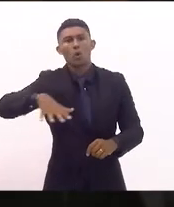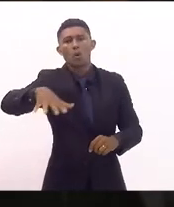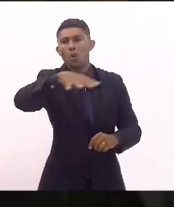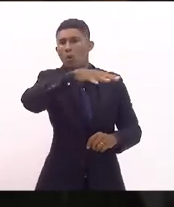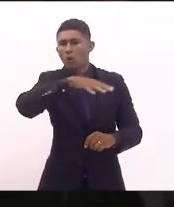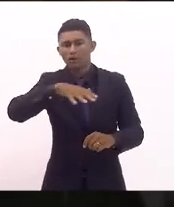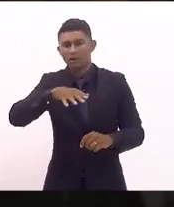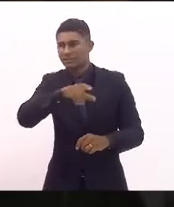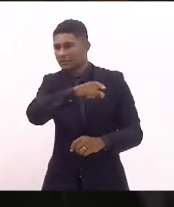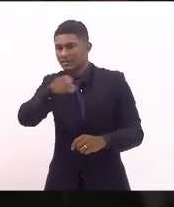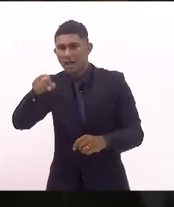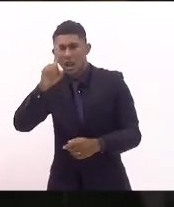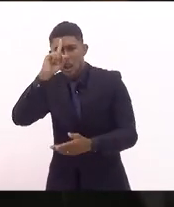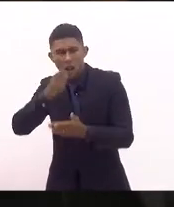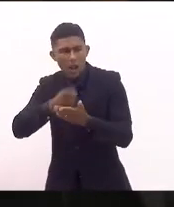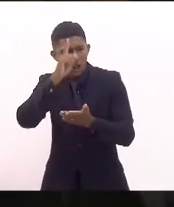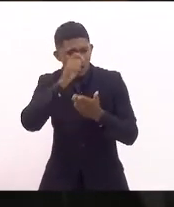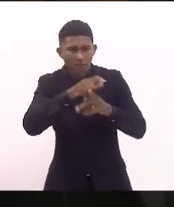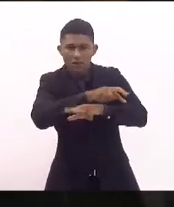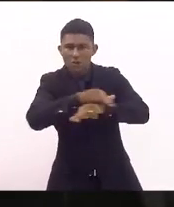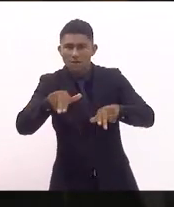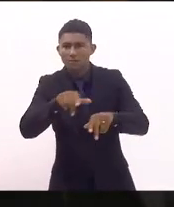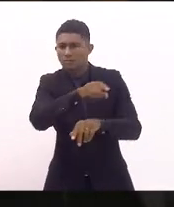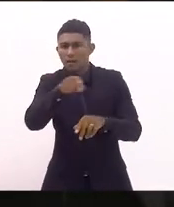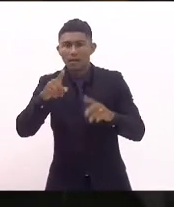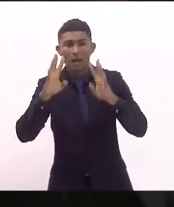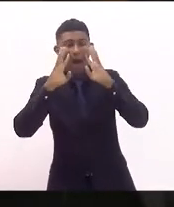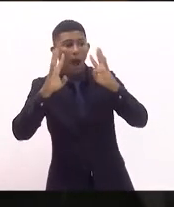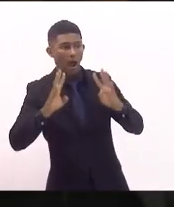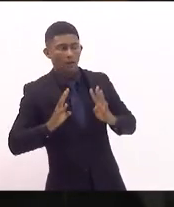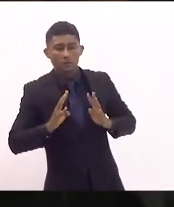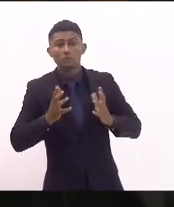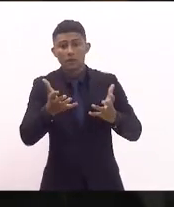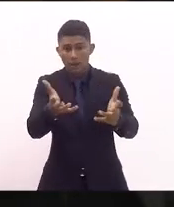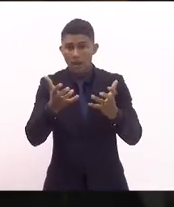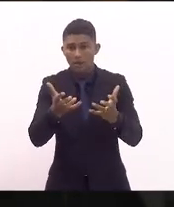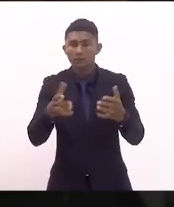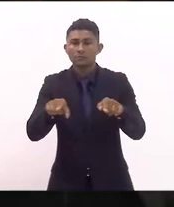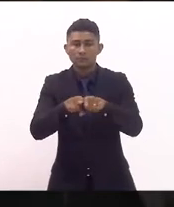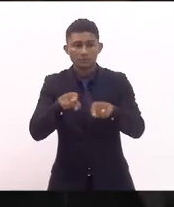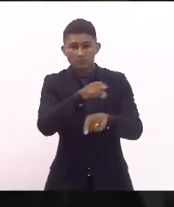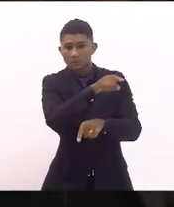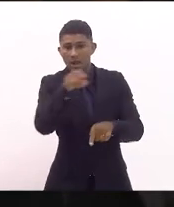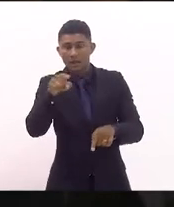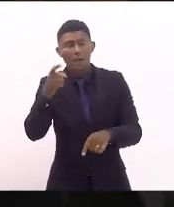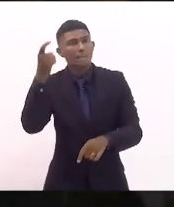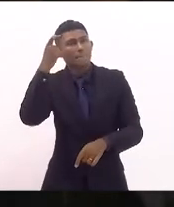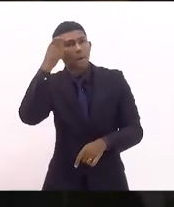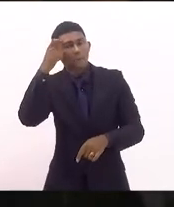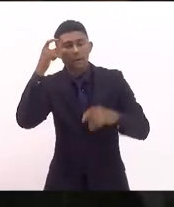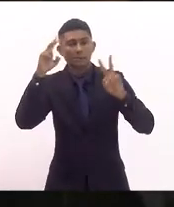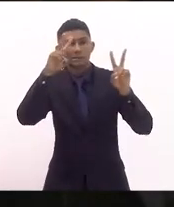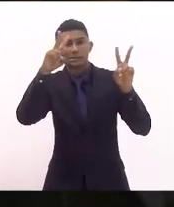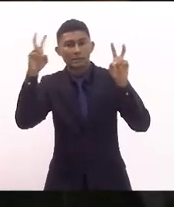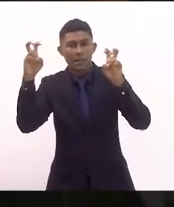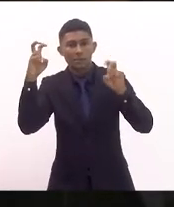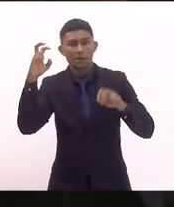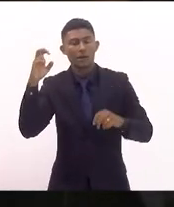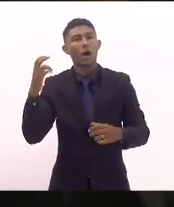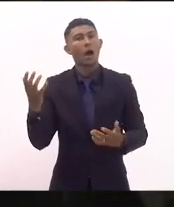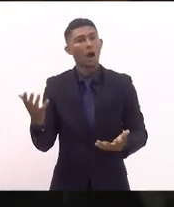as decisões. E que elas pensem sobre esse tema, precisamos ouvir a